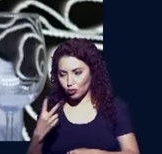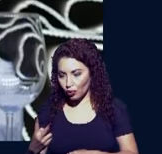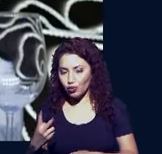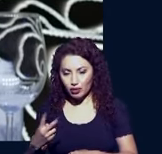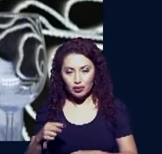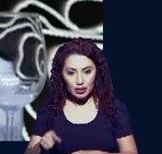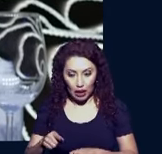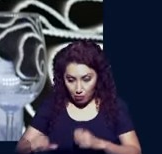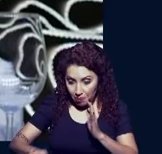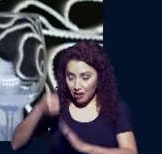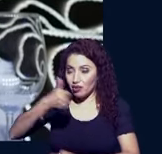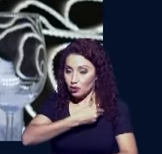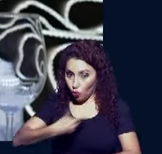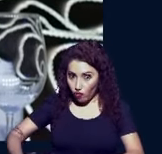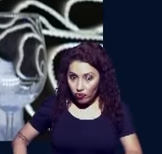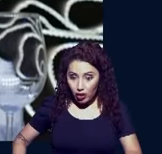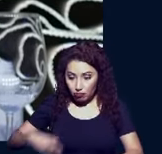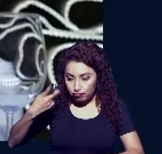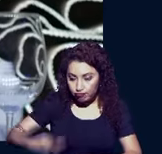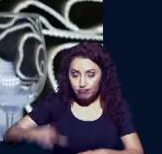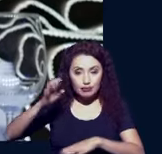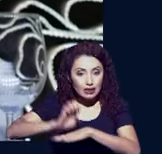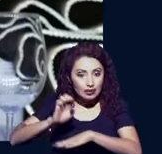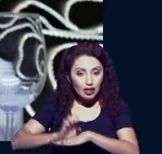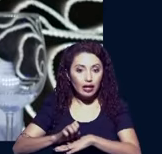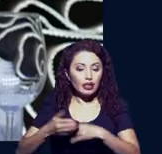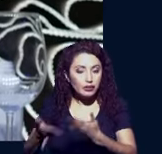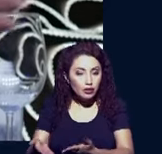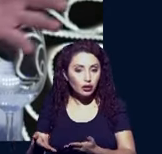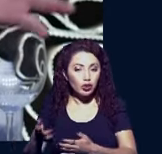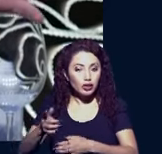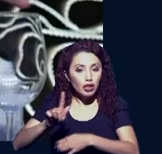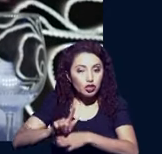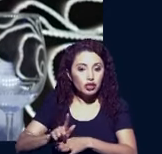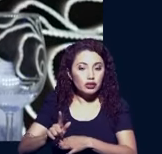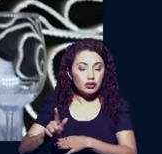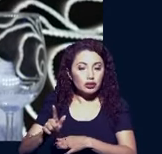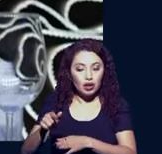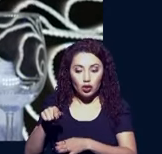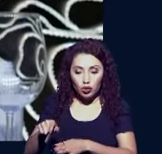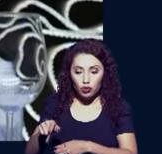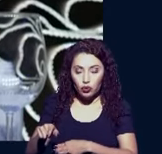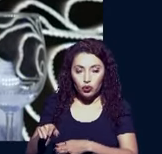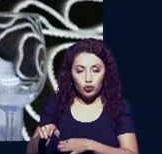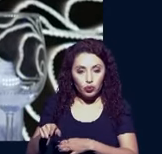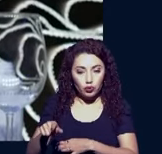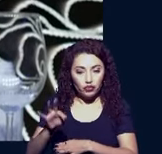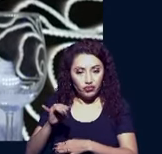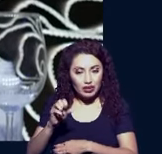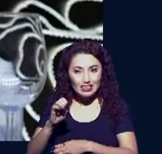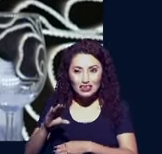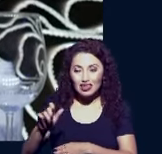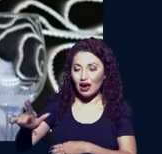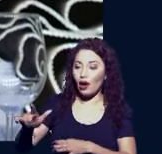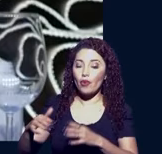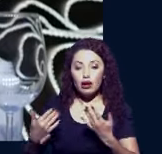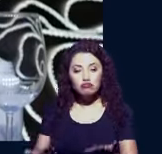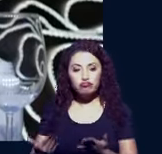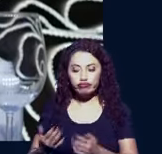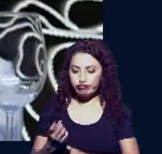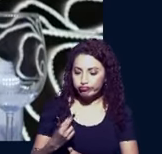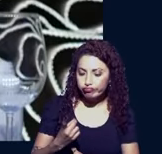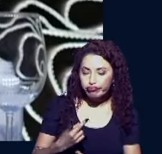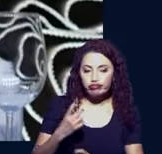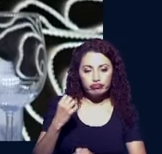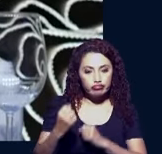estado levar o estado a ser nota máxima na gestão fiscal e tem aí 12 anos para 13 anos que o Estado tem